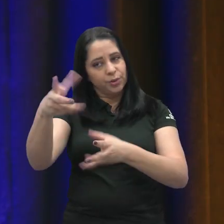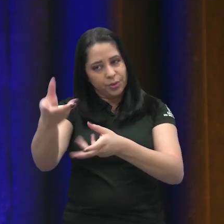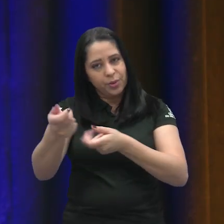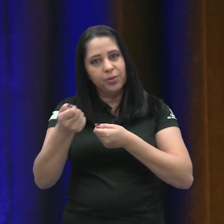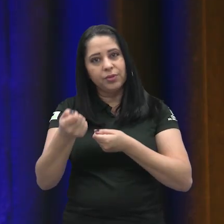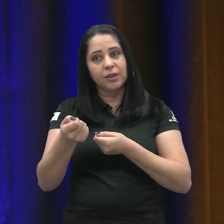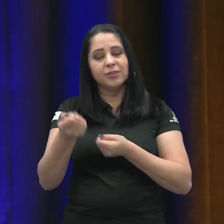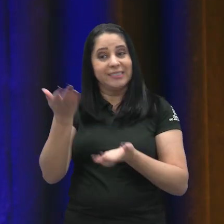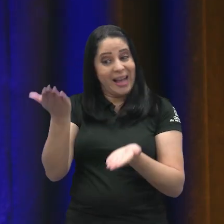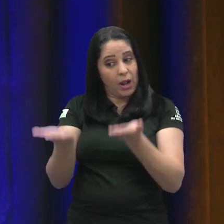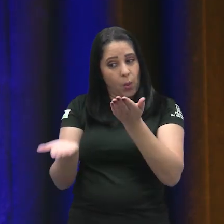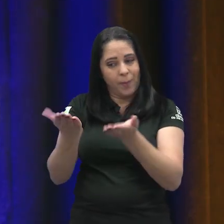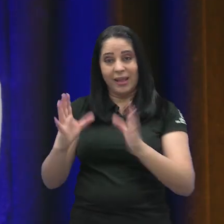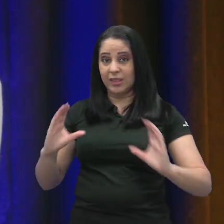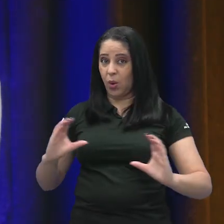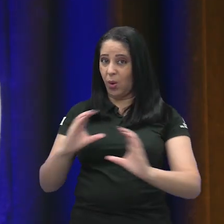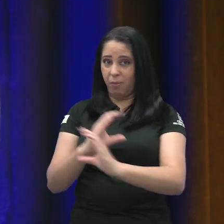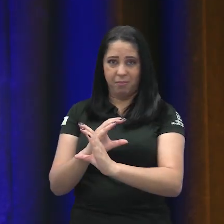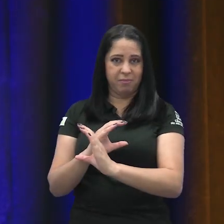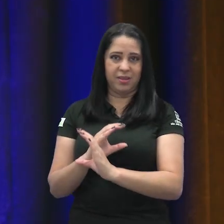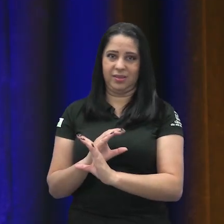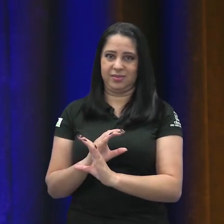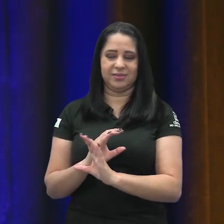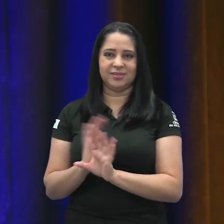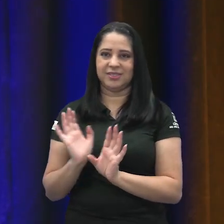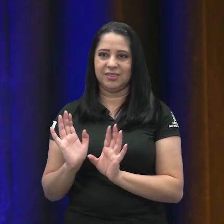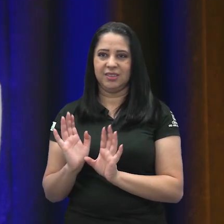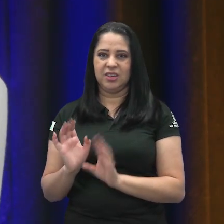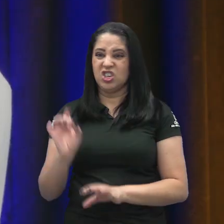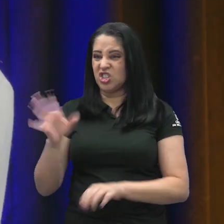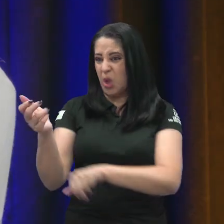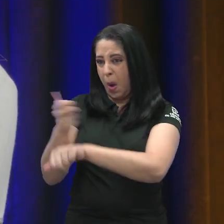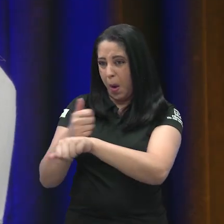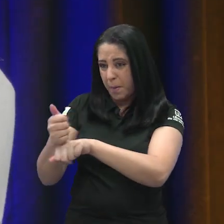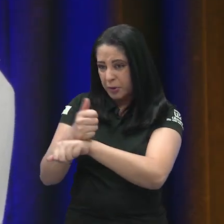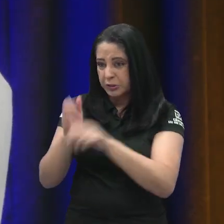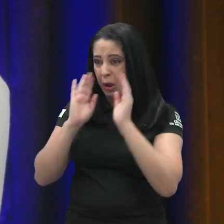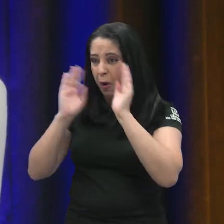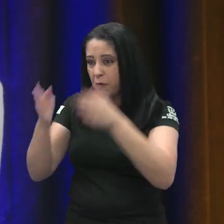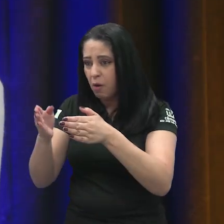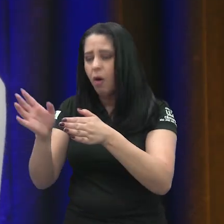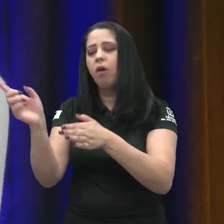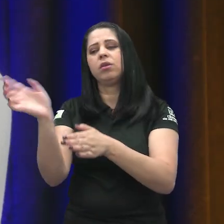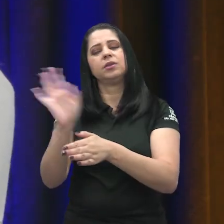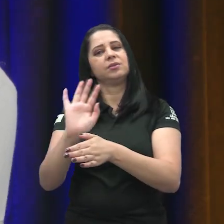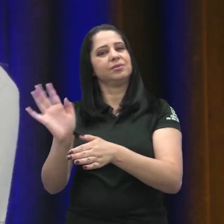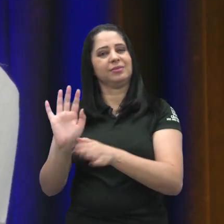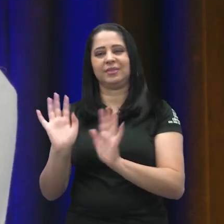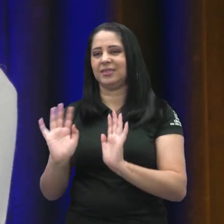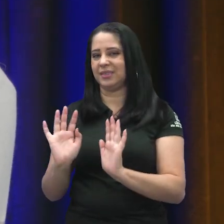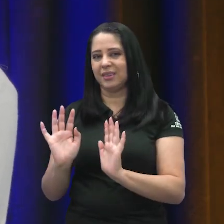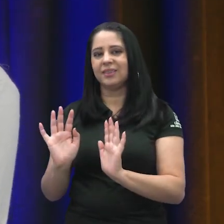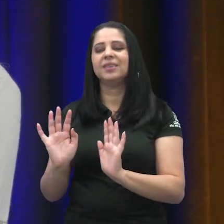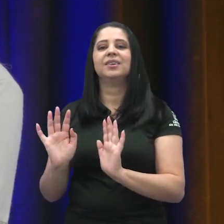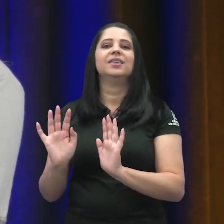gente faz hoje para as pessoas, trazer um equilíbrio integral. Não só um equilíbrio para a sua vida profissional, se tornando um